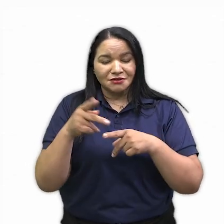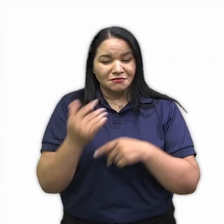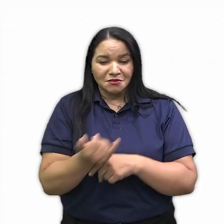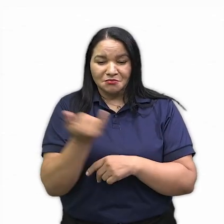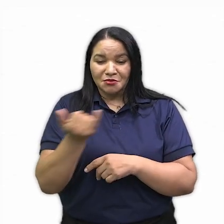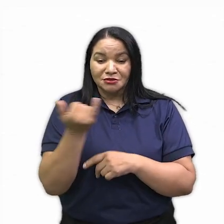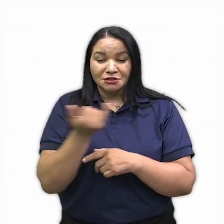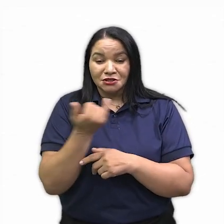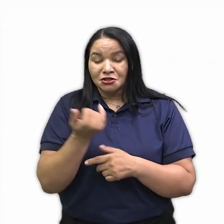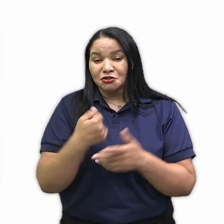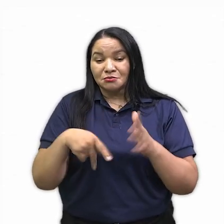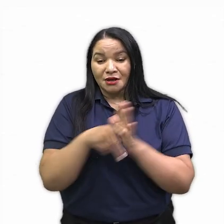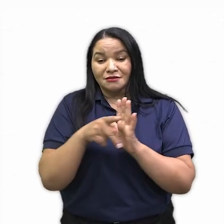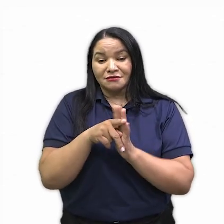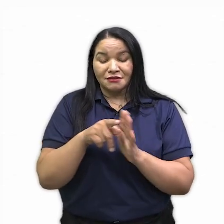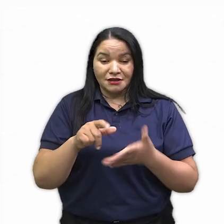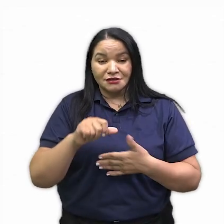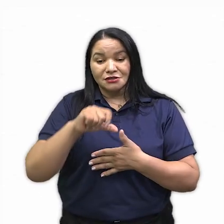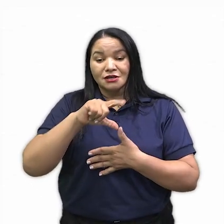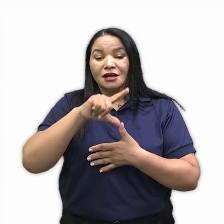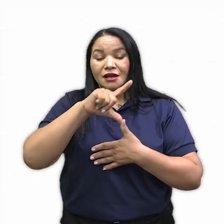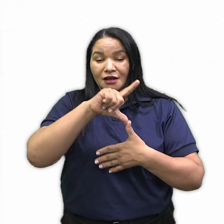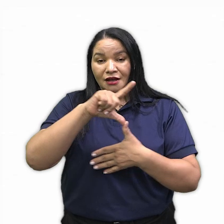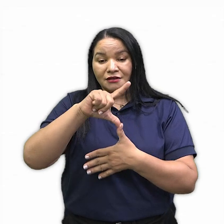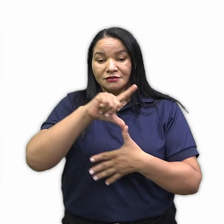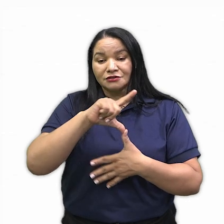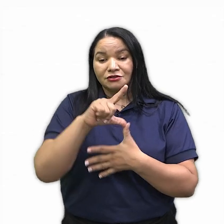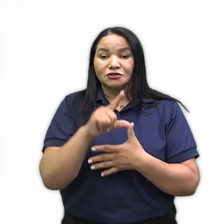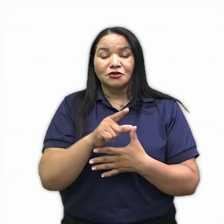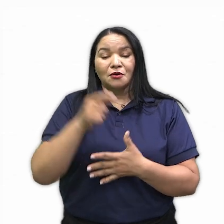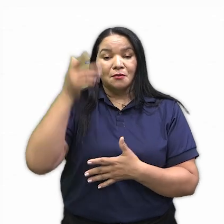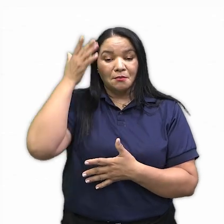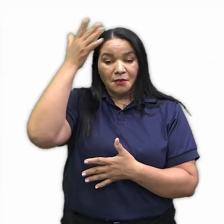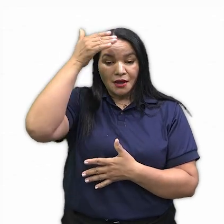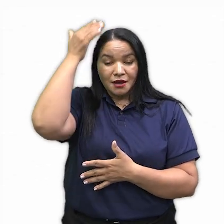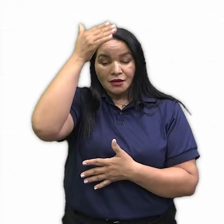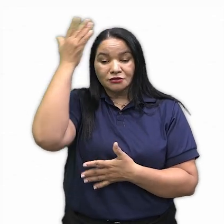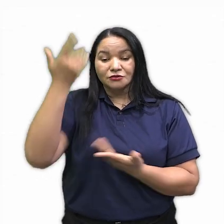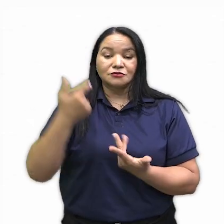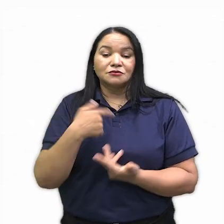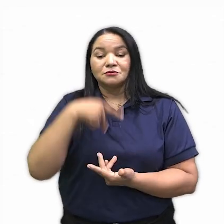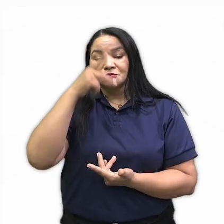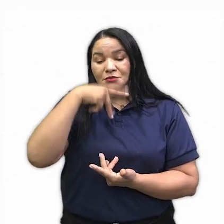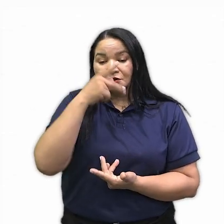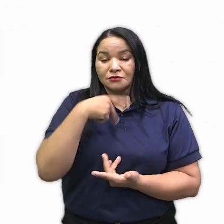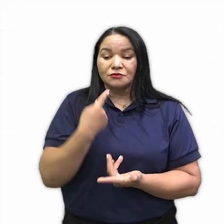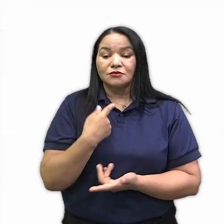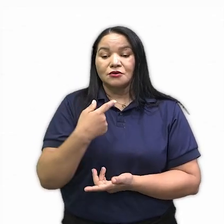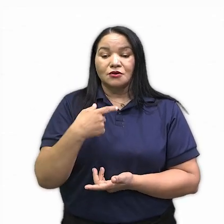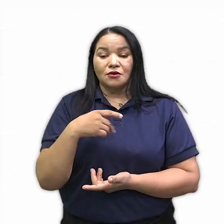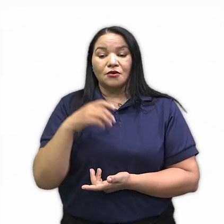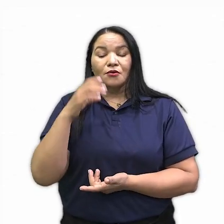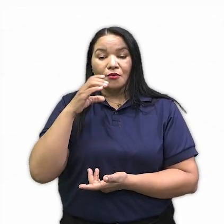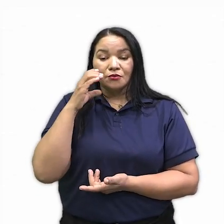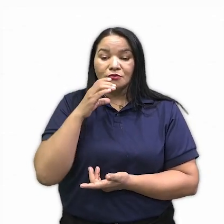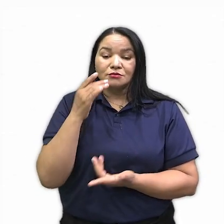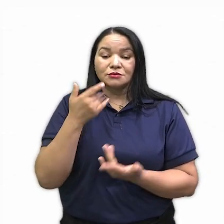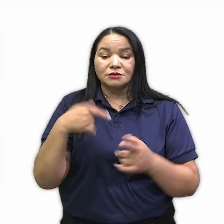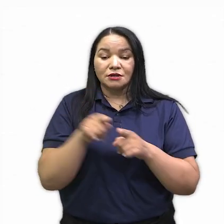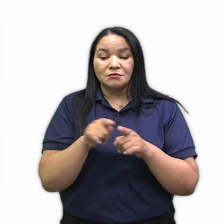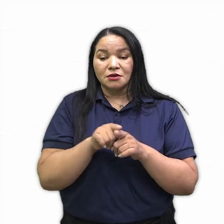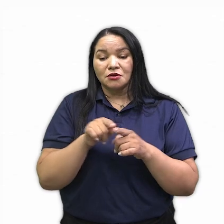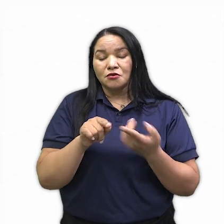países latino-americanos, principalmente no México, no Peru, na Colômbia e no